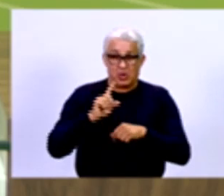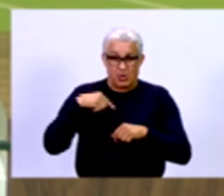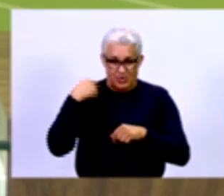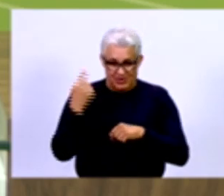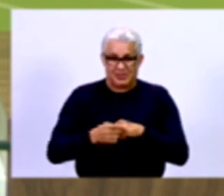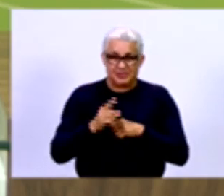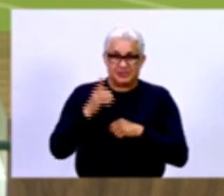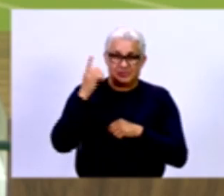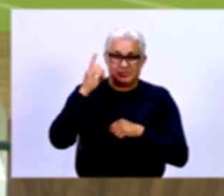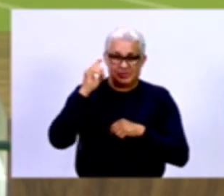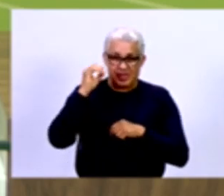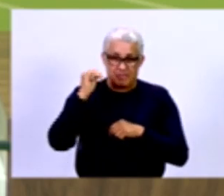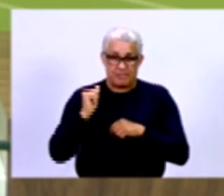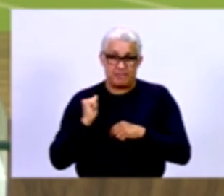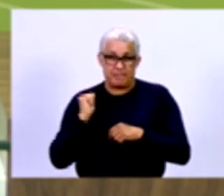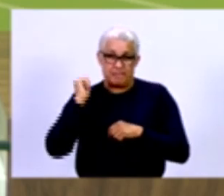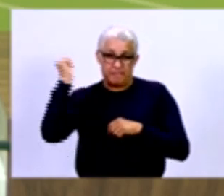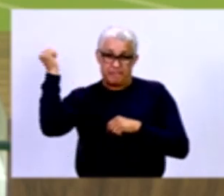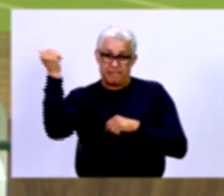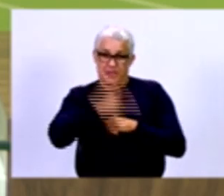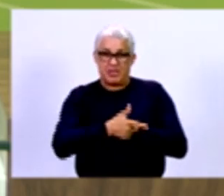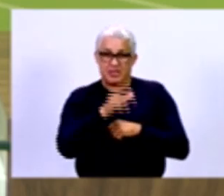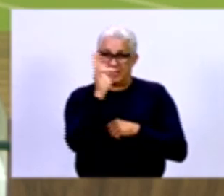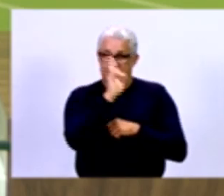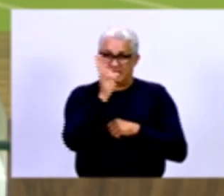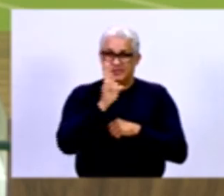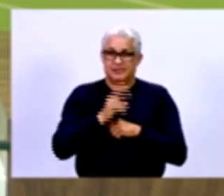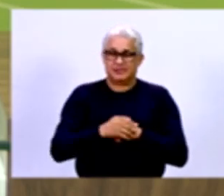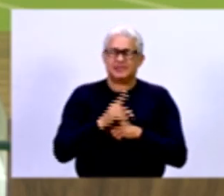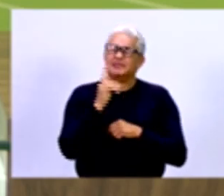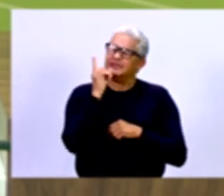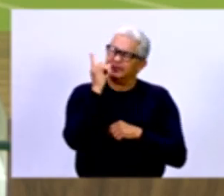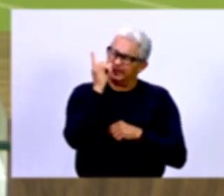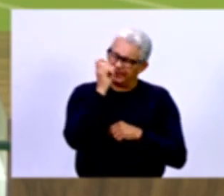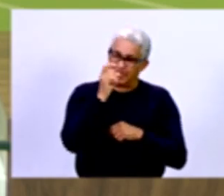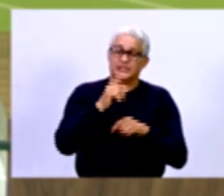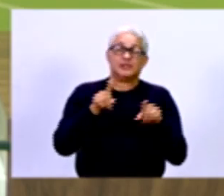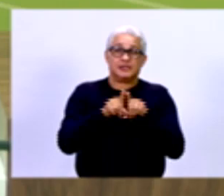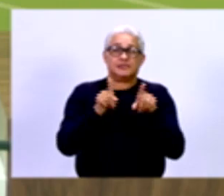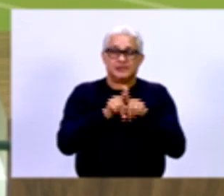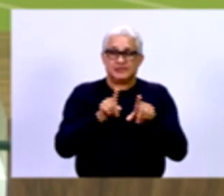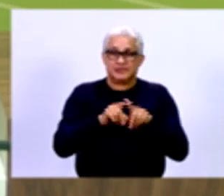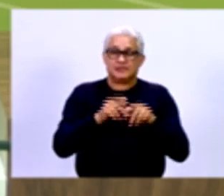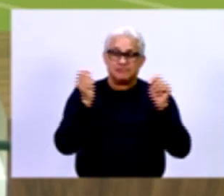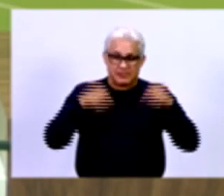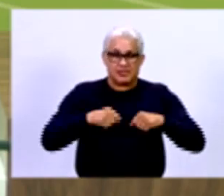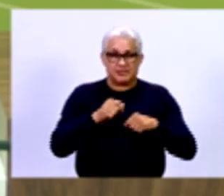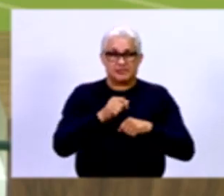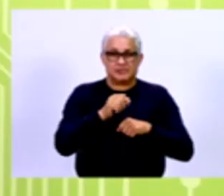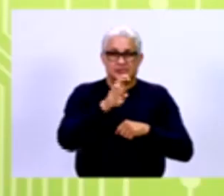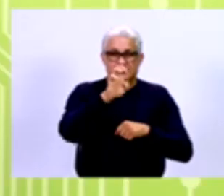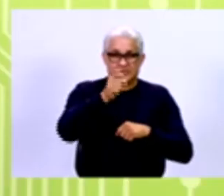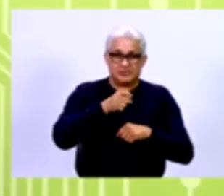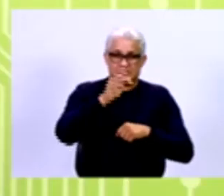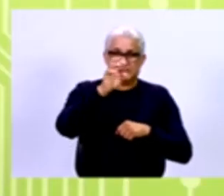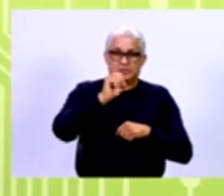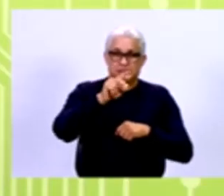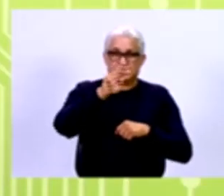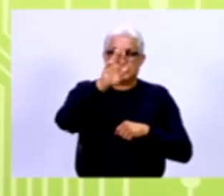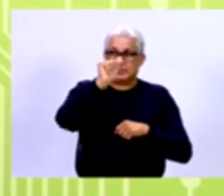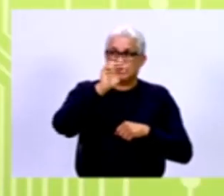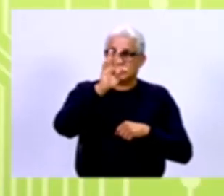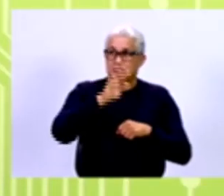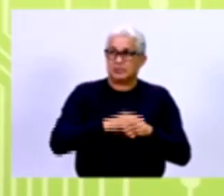uma valorização e a moeda nacional desvaloriza, fica muito mais vantajoso fazer uma exportação. O raciocínio, ao